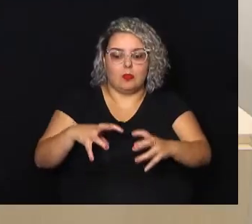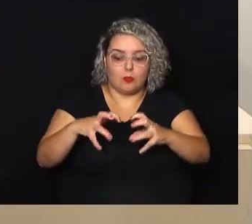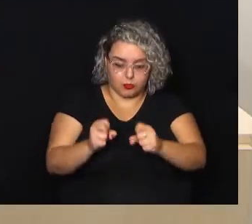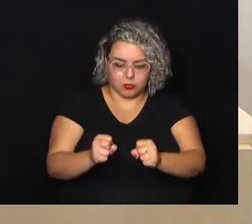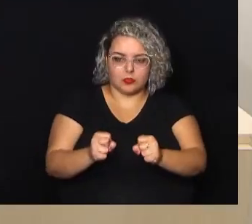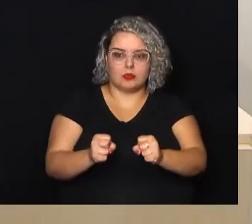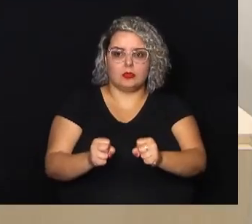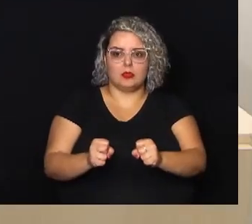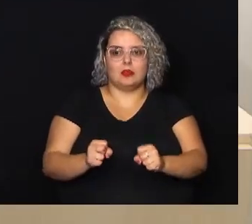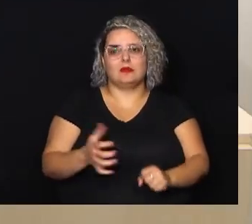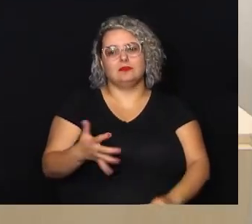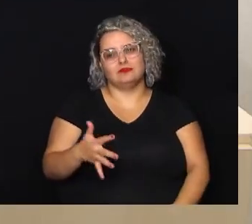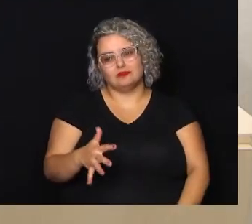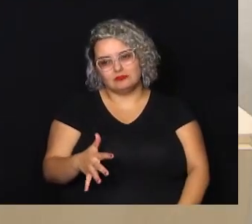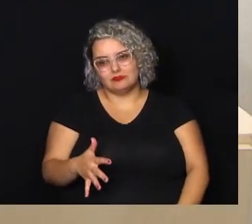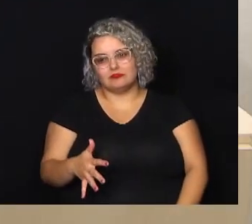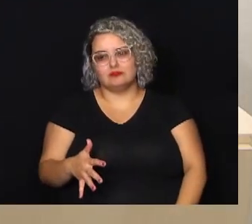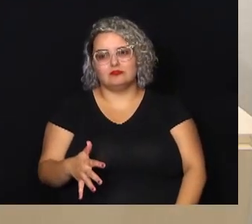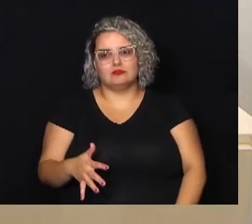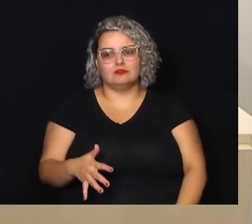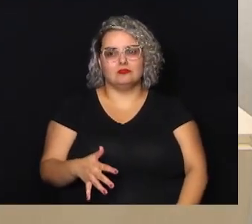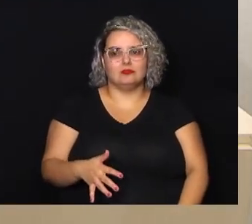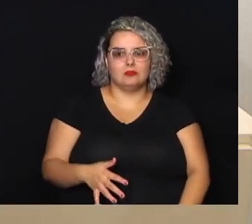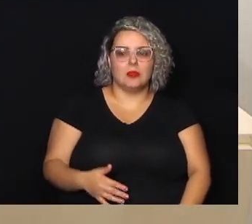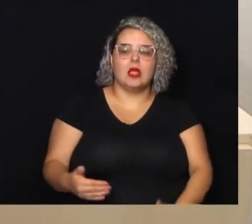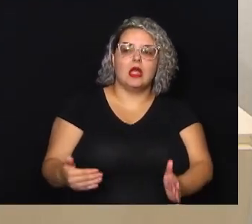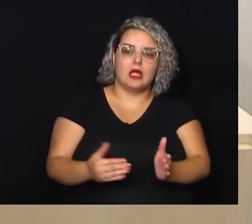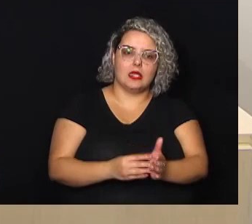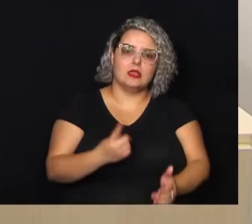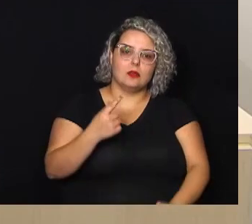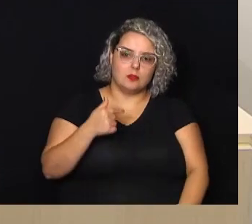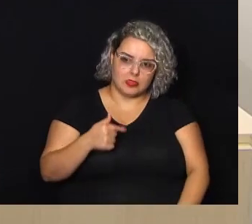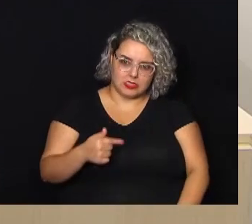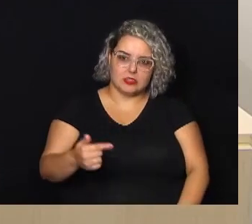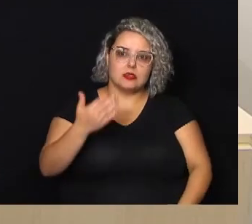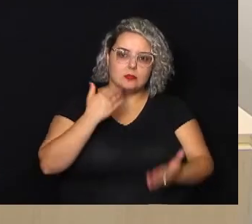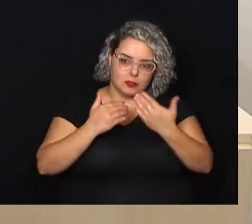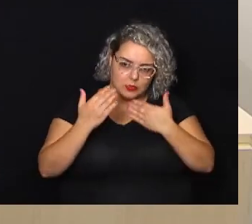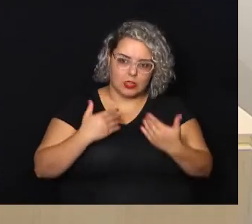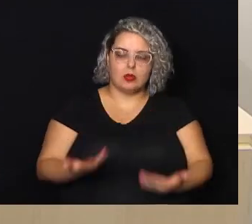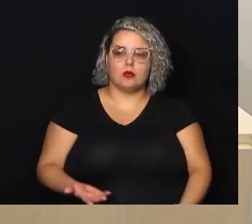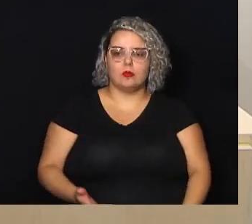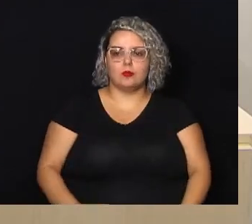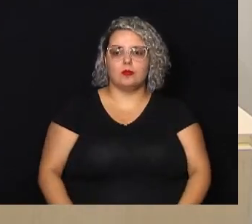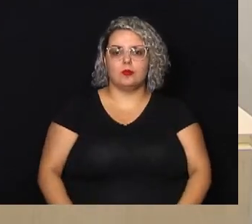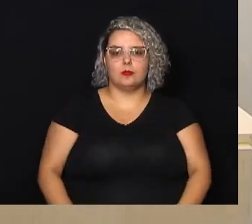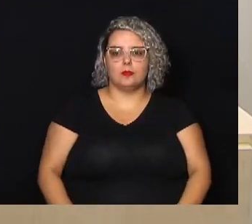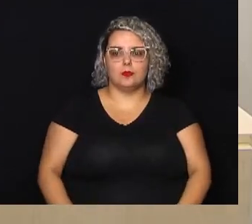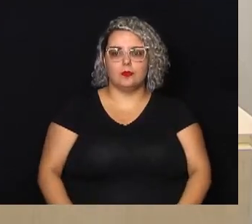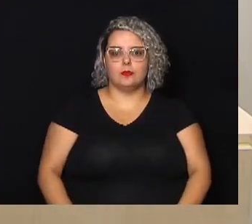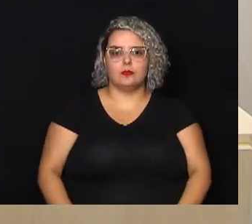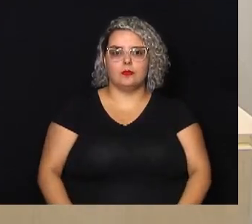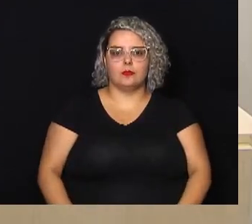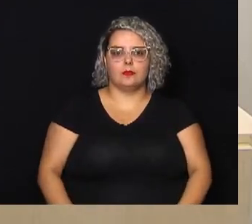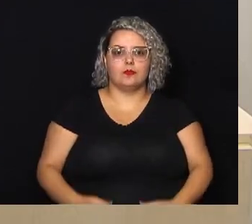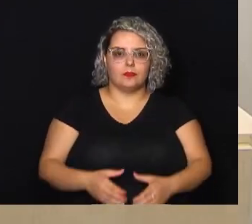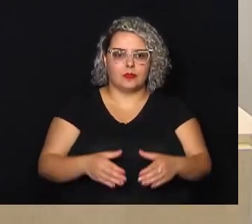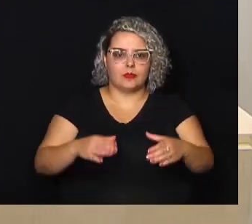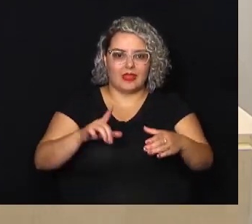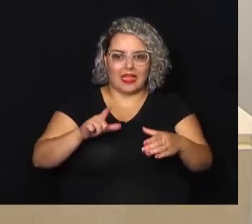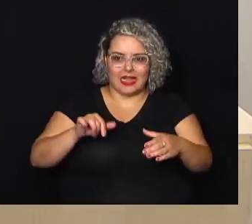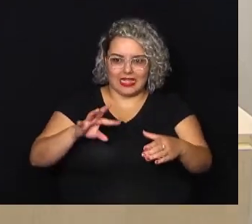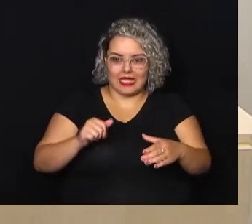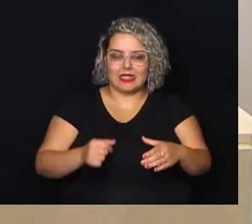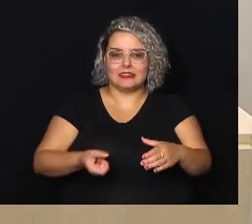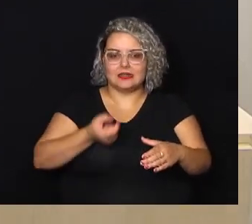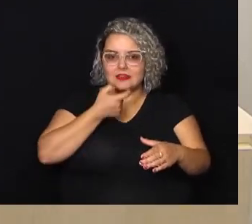uma pressão total. Sim. Aí eu indico a consumir até uma semana com ele. Naquelas latas de